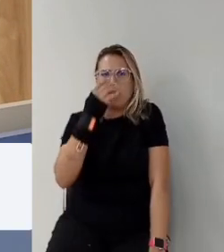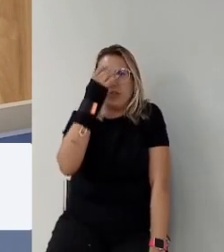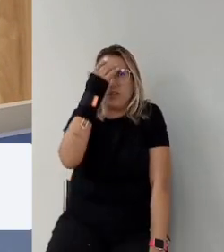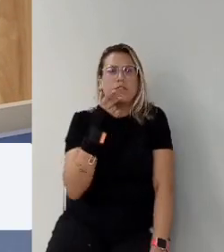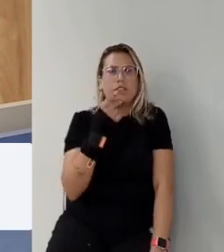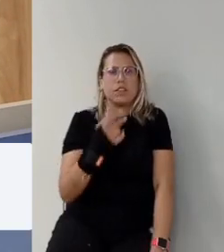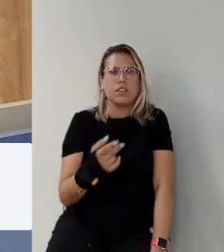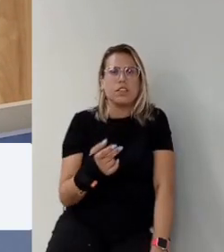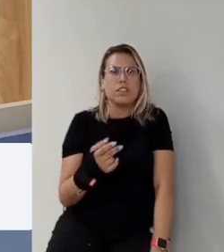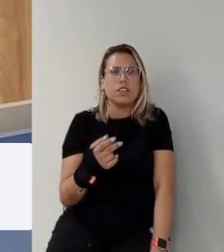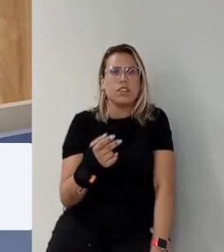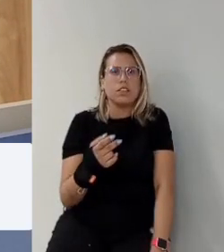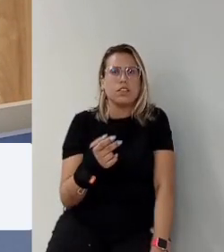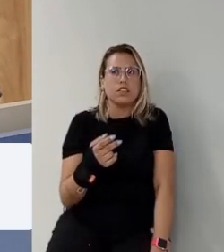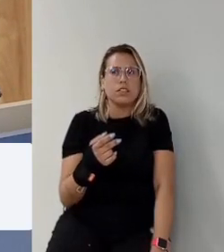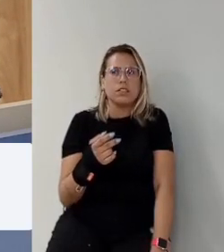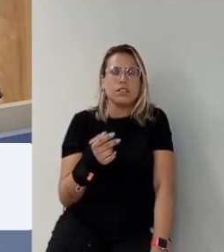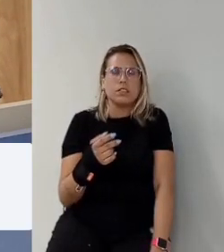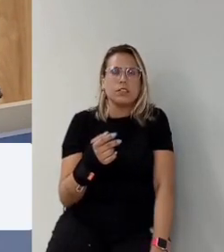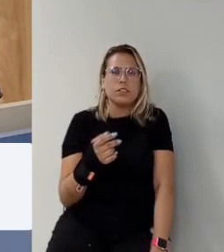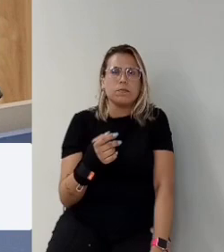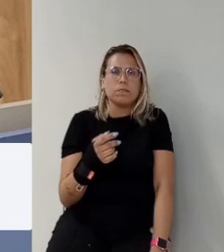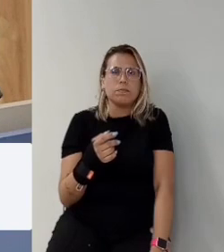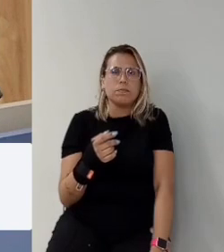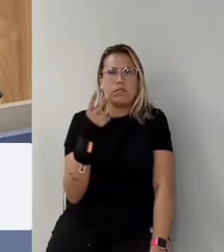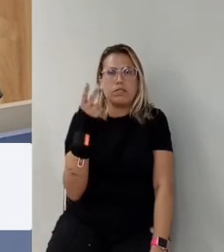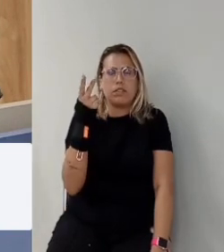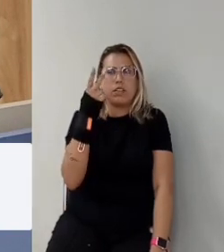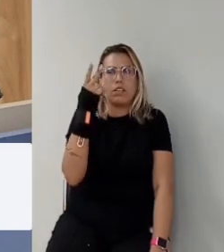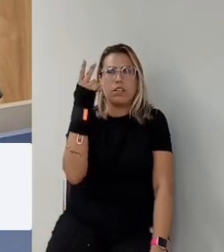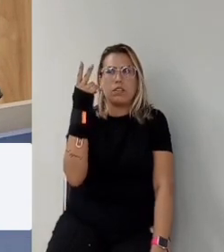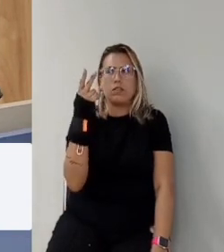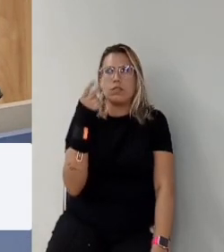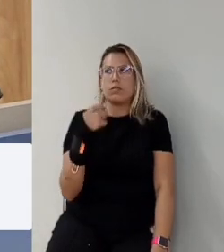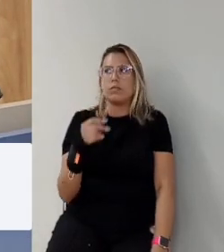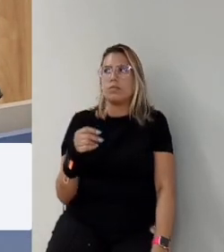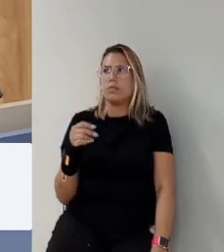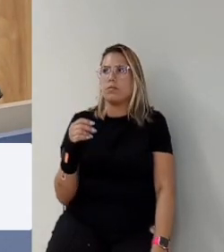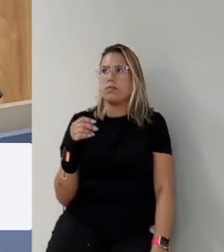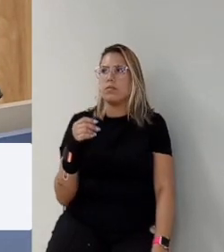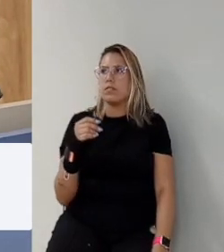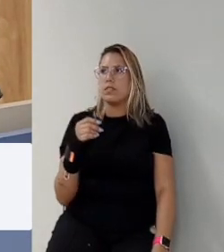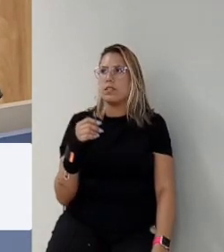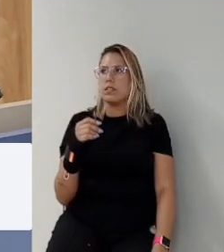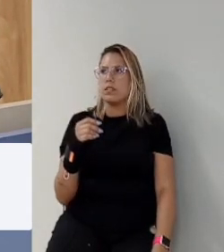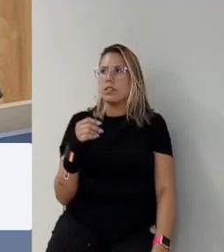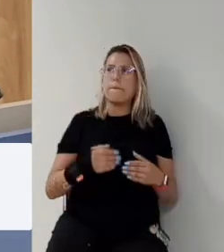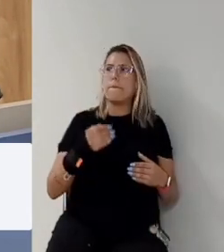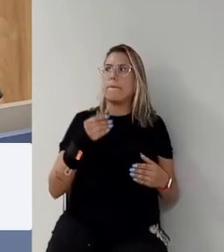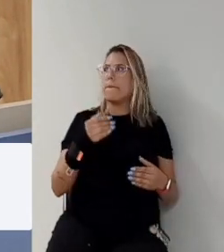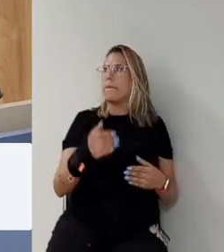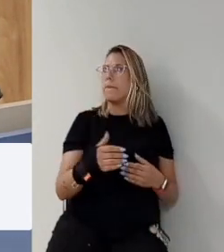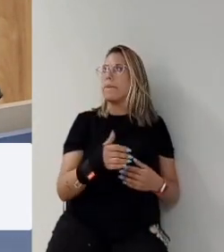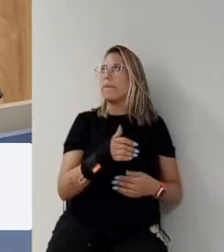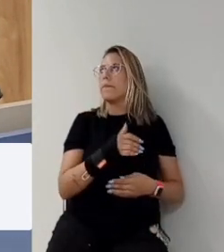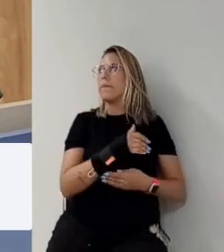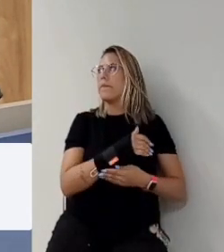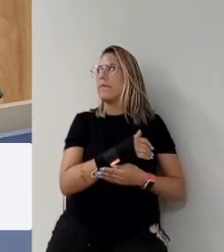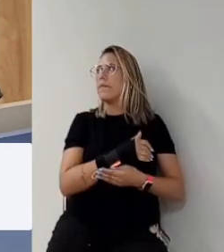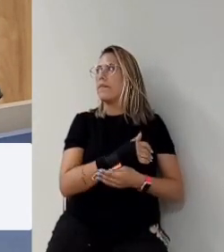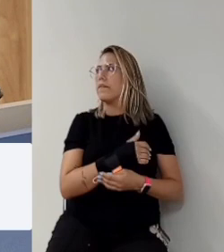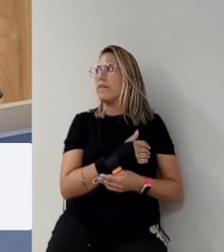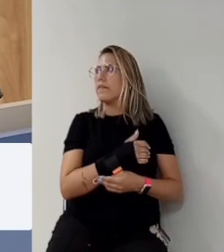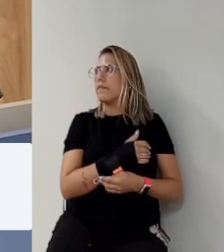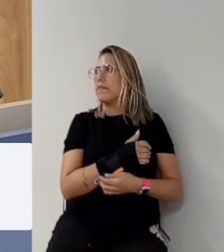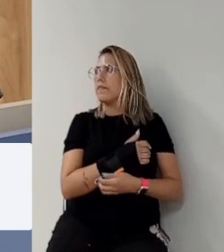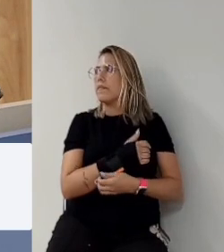cheias de mesa farta não dá valor ao ao mínimo passando aqui e até adiantar que o tempo tá corrido